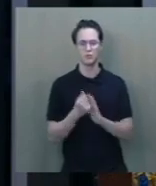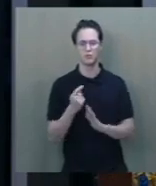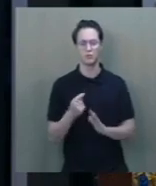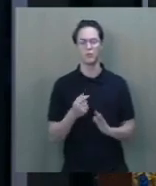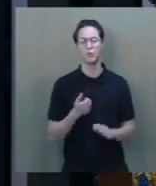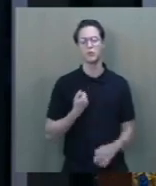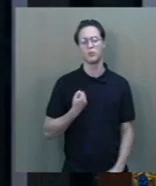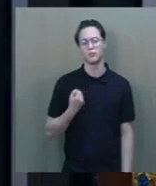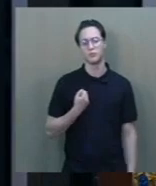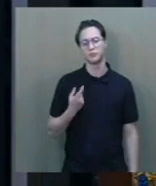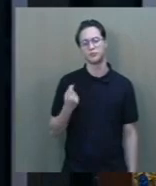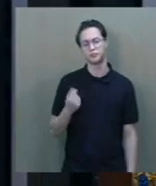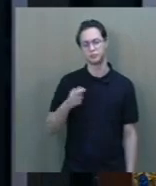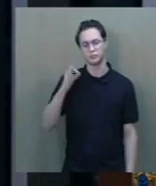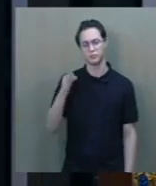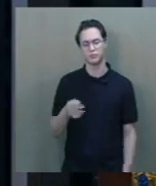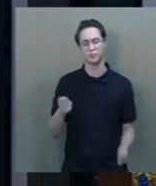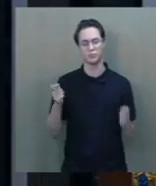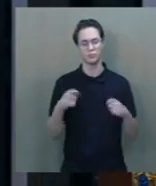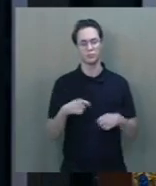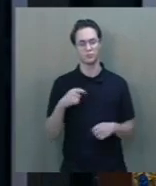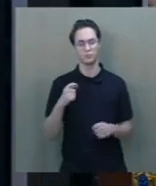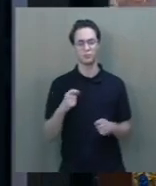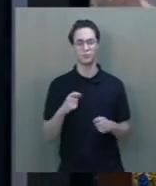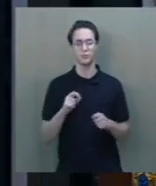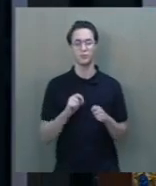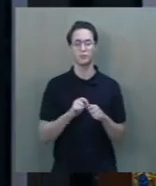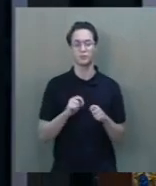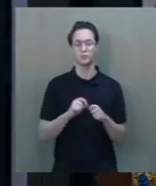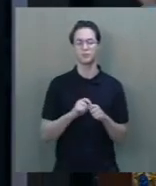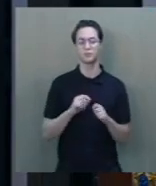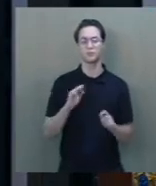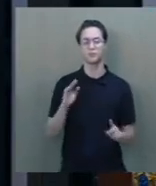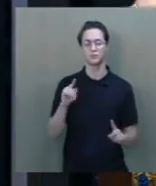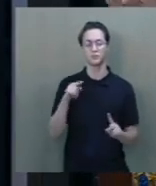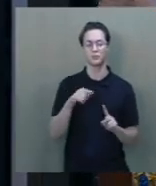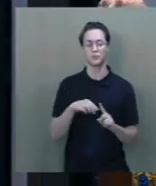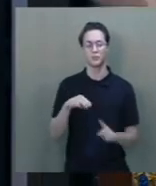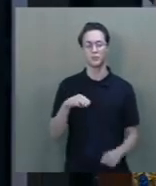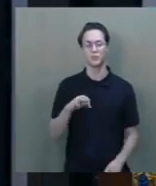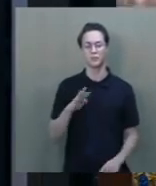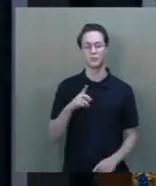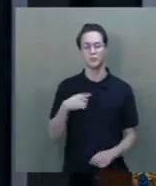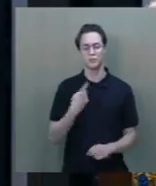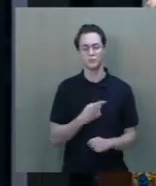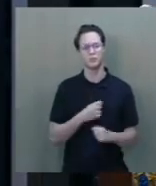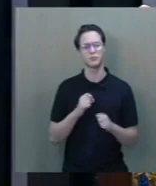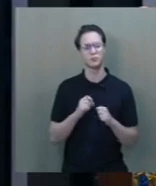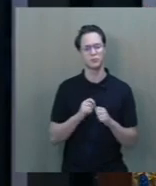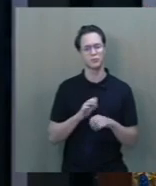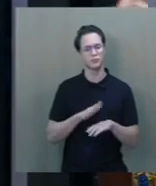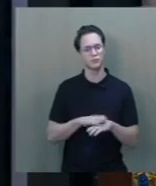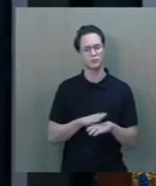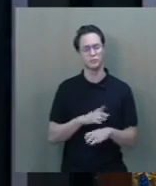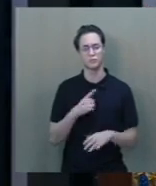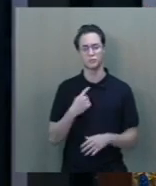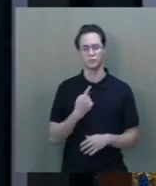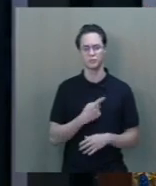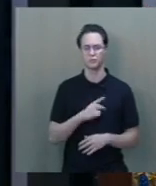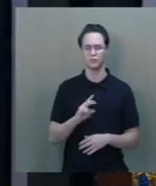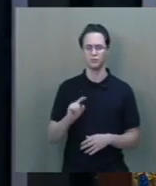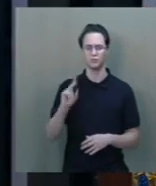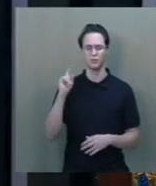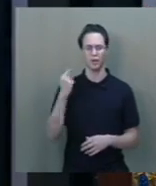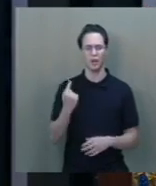de dinheiro para conquistar as metas estabelecidas por nós mesmos, desde